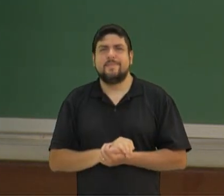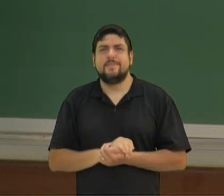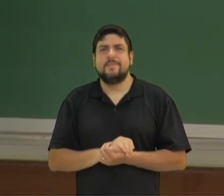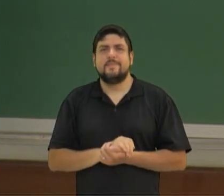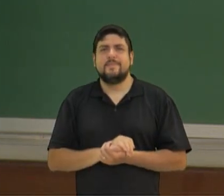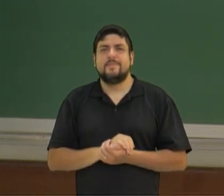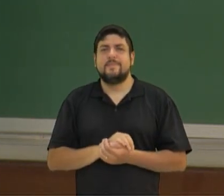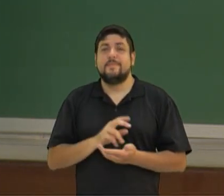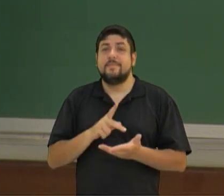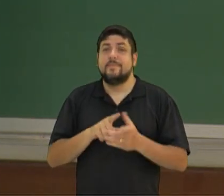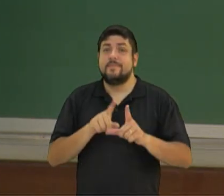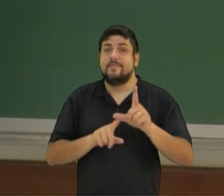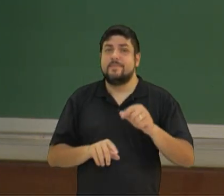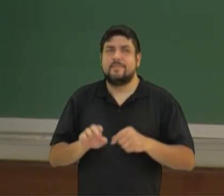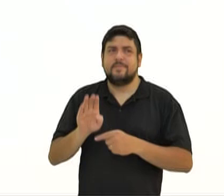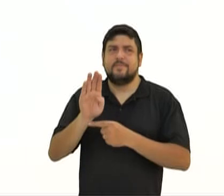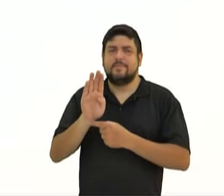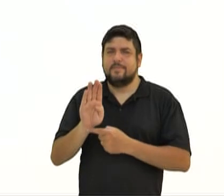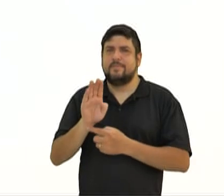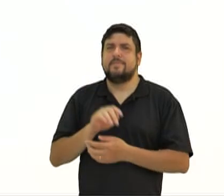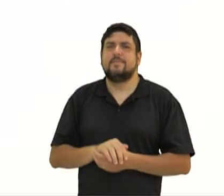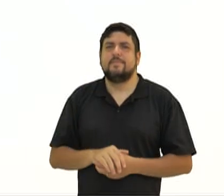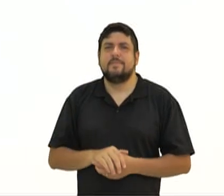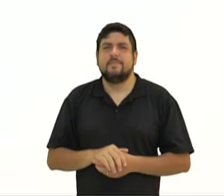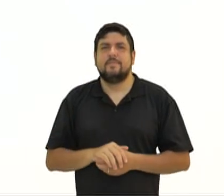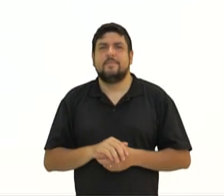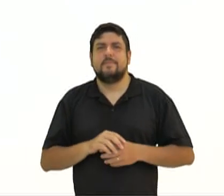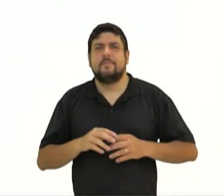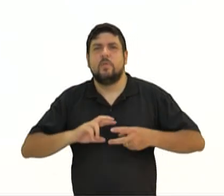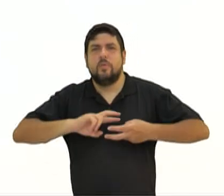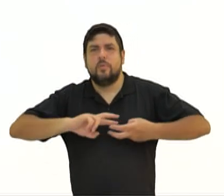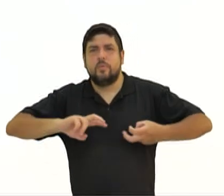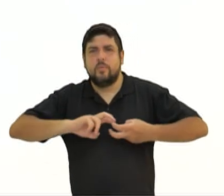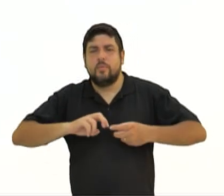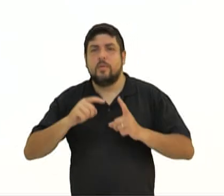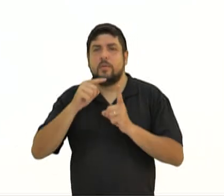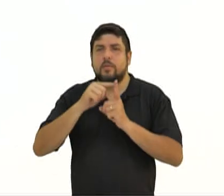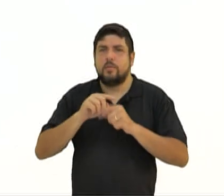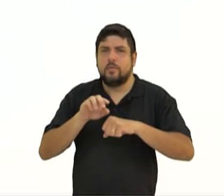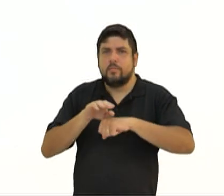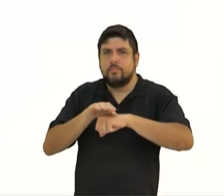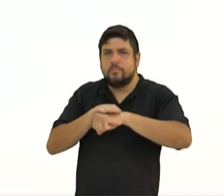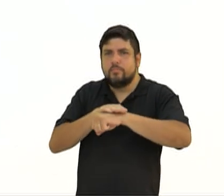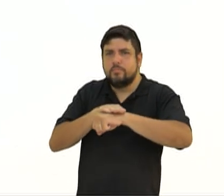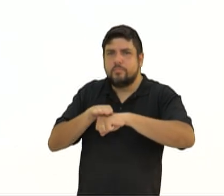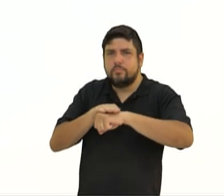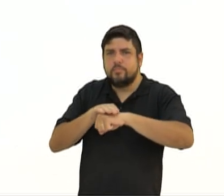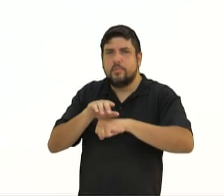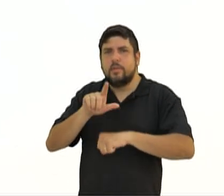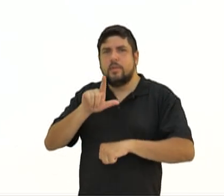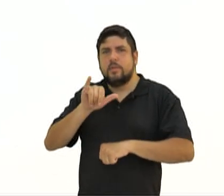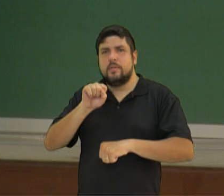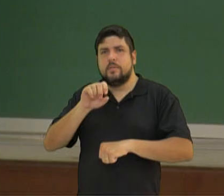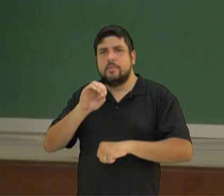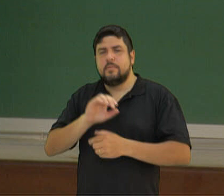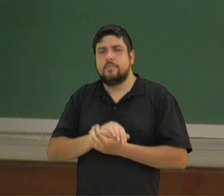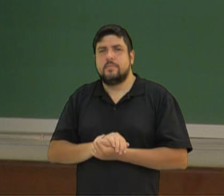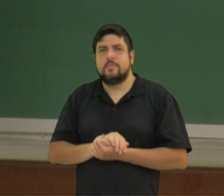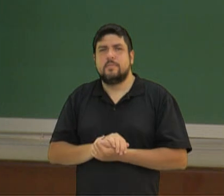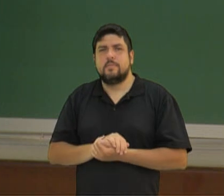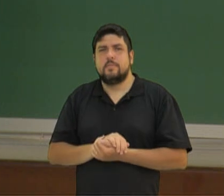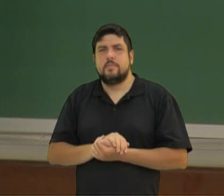correta, B, né? A musculatura é do tipo lisa ou não estriada. Não depende da minha